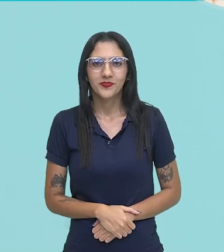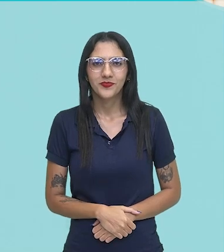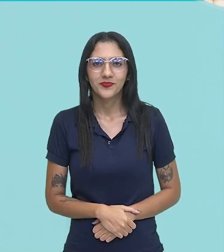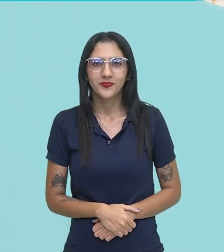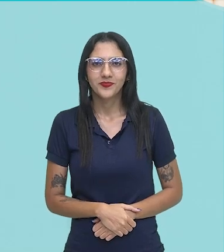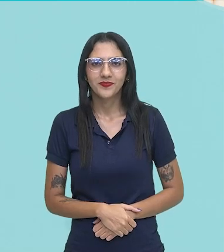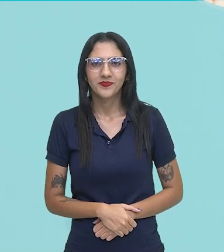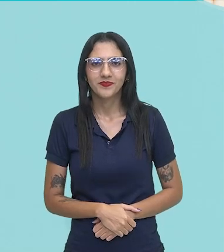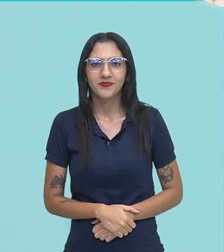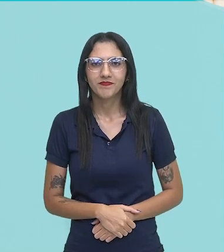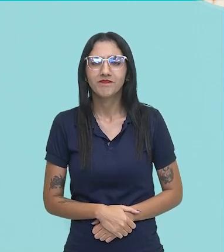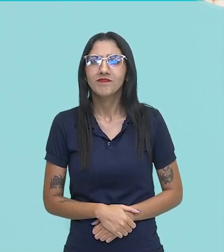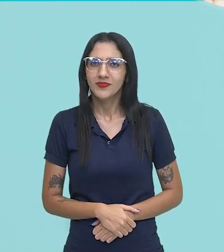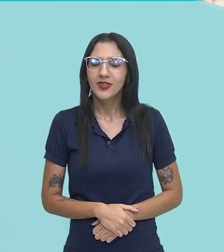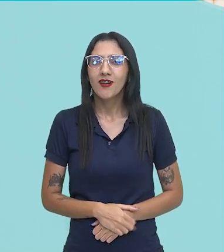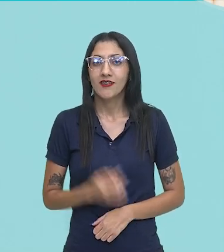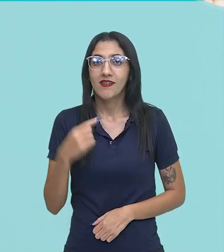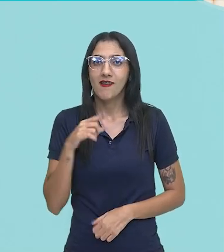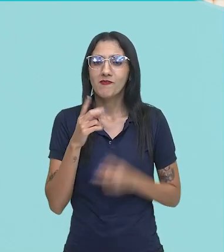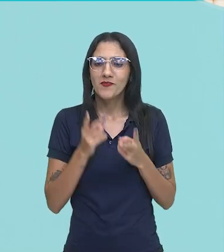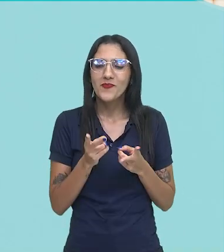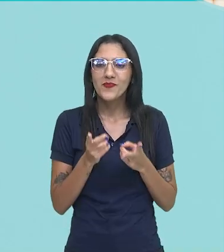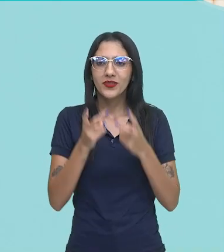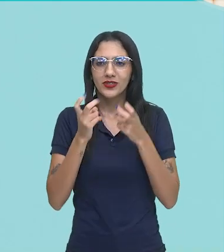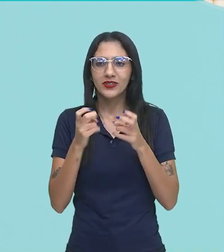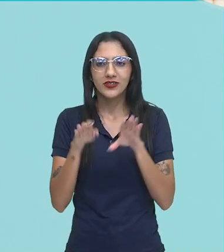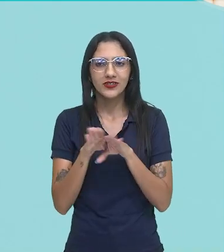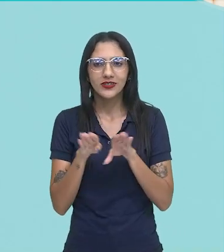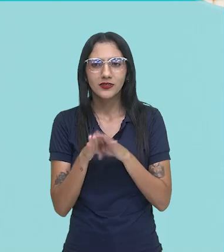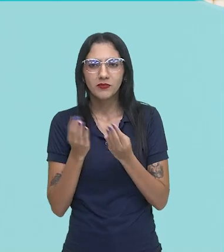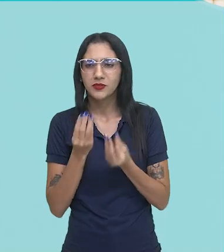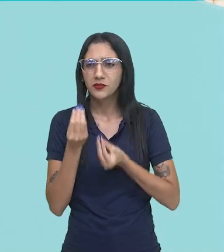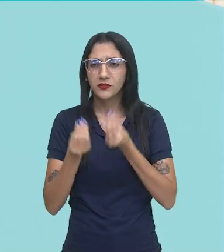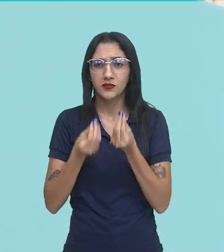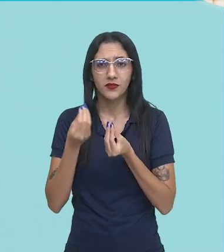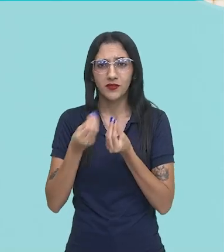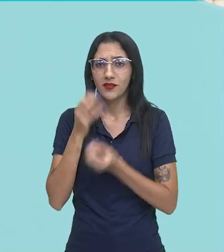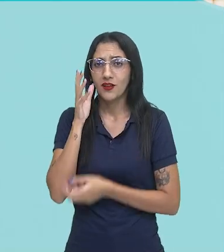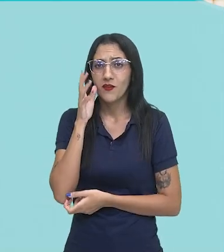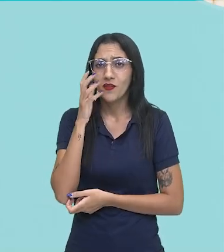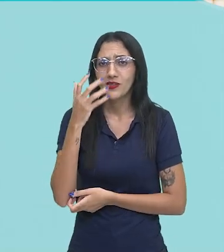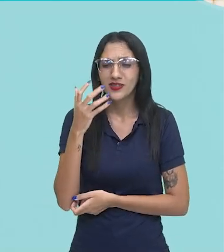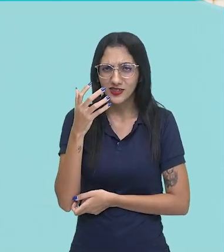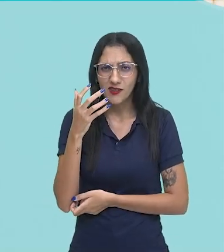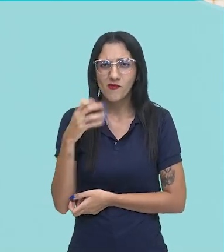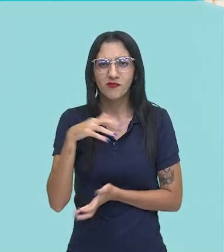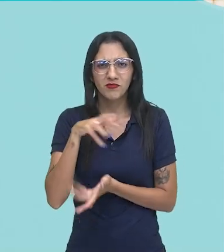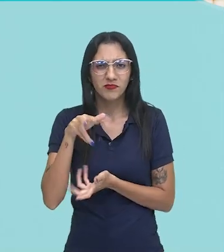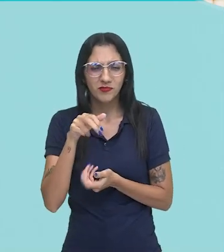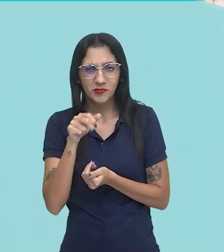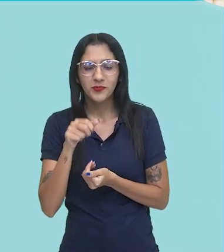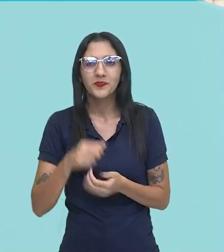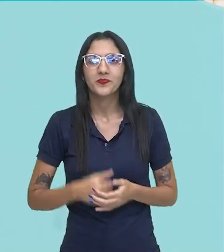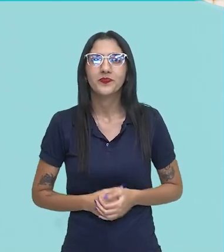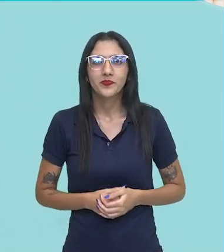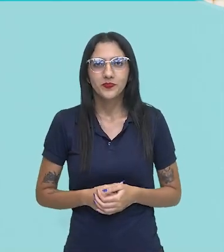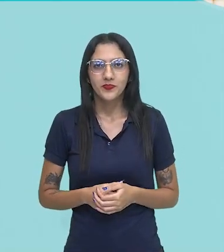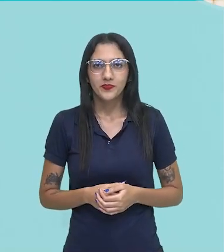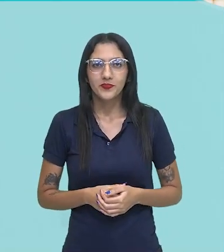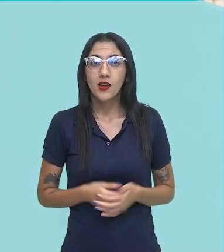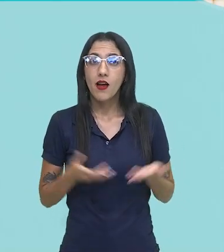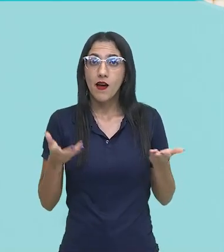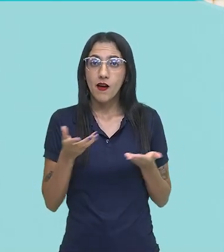Muito bem, então deu para perceber um pouquinho, né, sobre o que estava girando em torno do mundo, e agora a gente